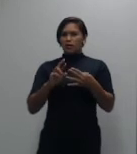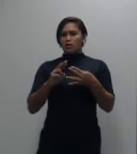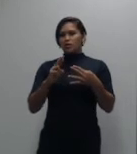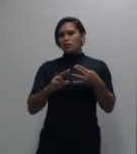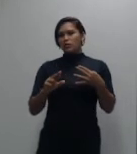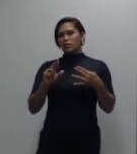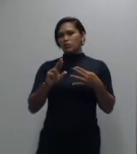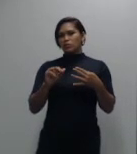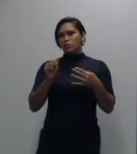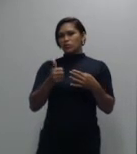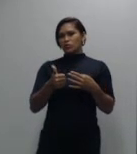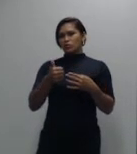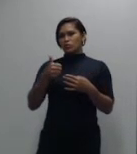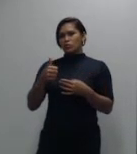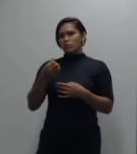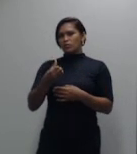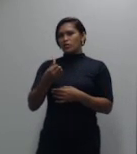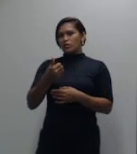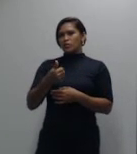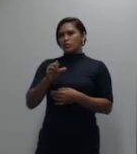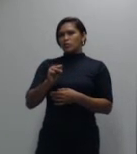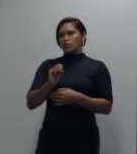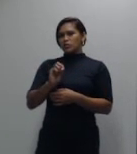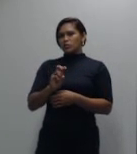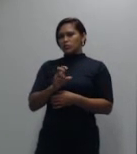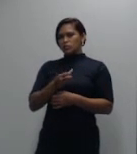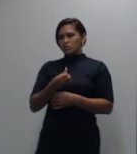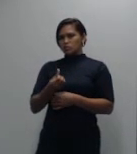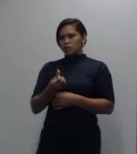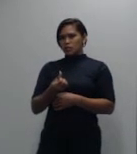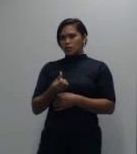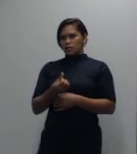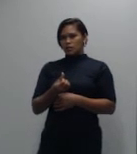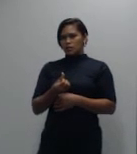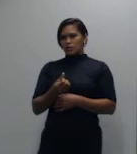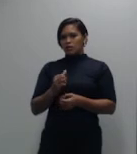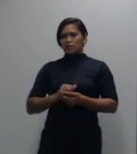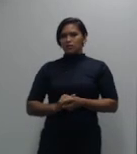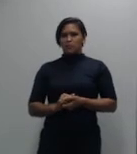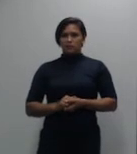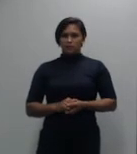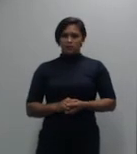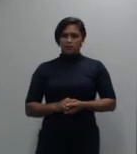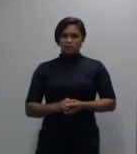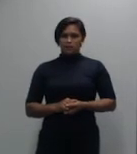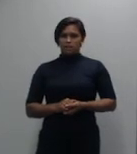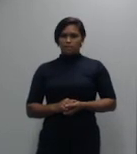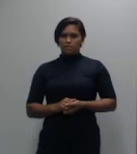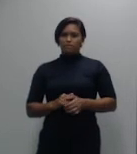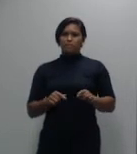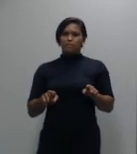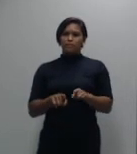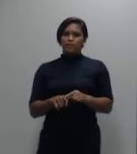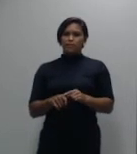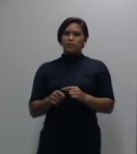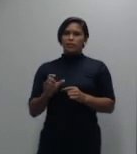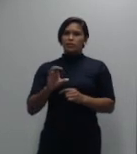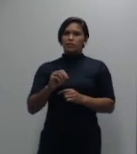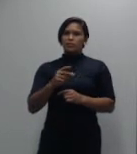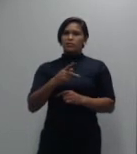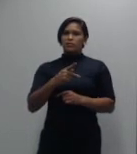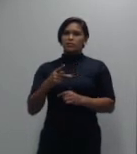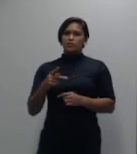no Agravo 116 118 56 Ministro Aldir passarinho Junior e dará 933